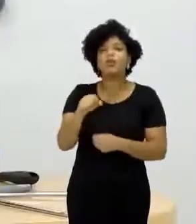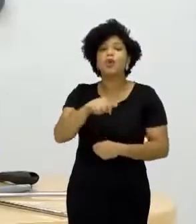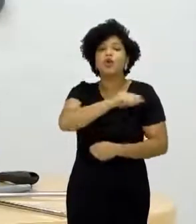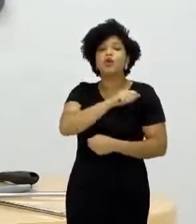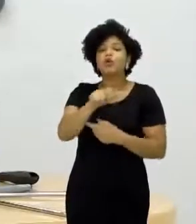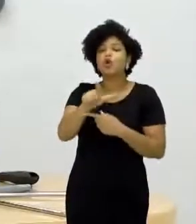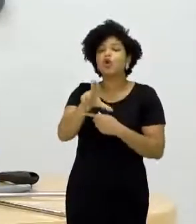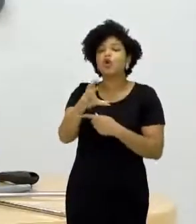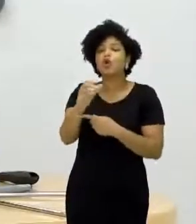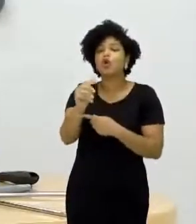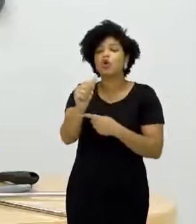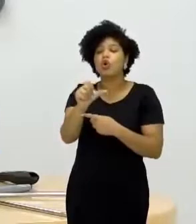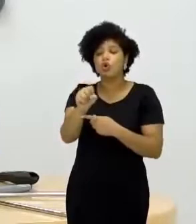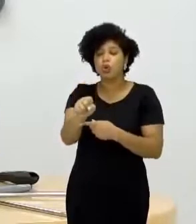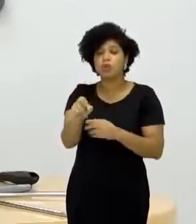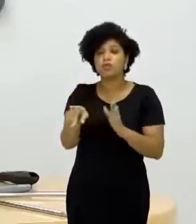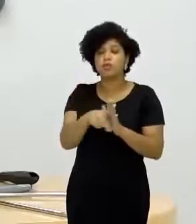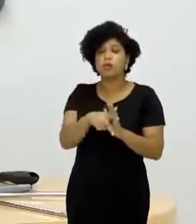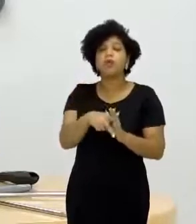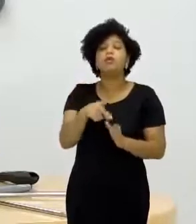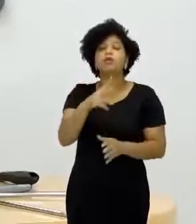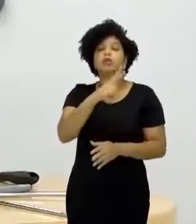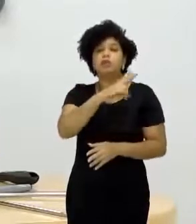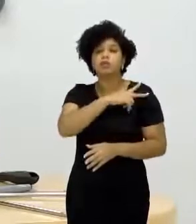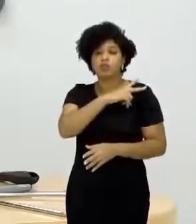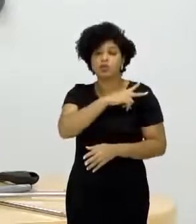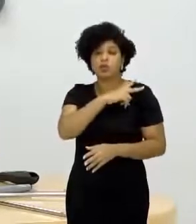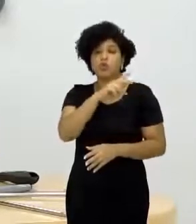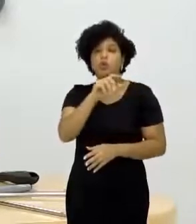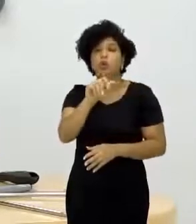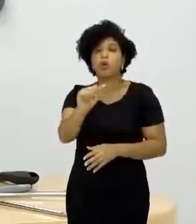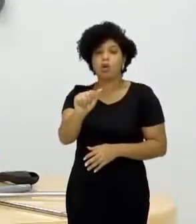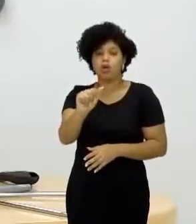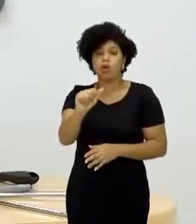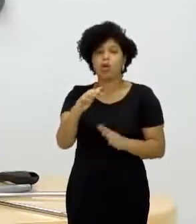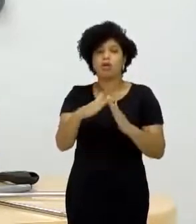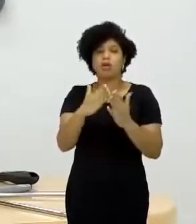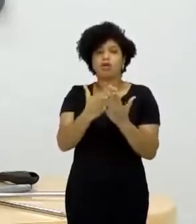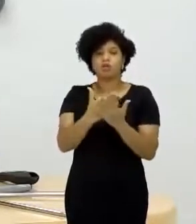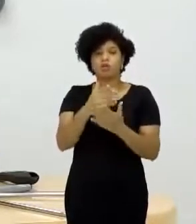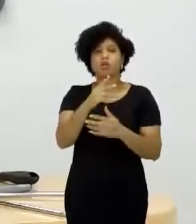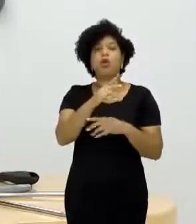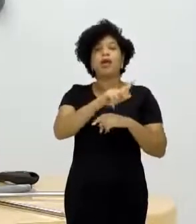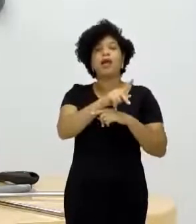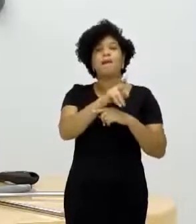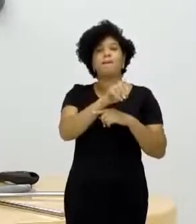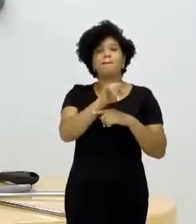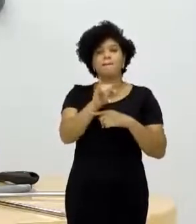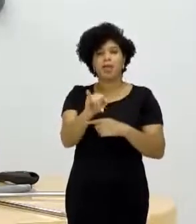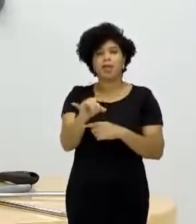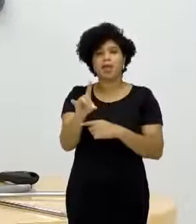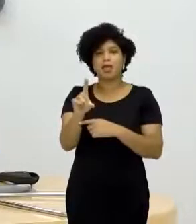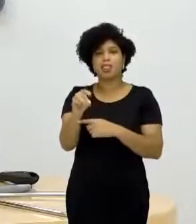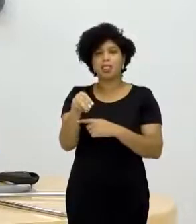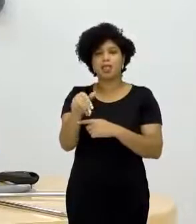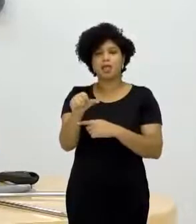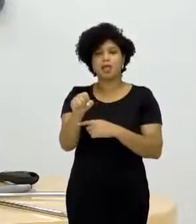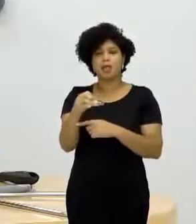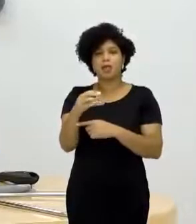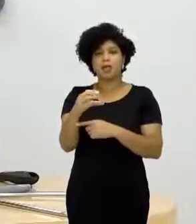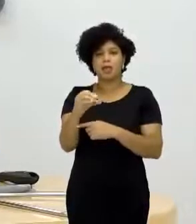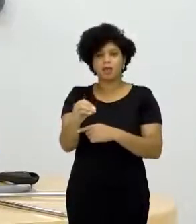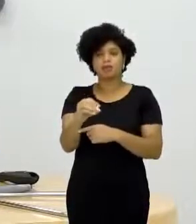ó. Lucas e o Kio do segundo A, da Escola Pei Plínio Damasco Pena. Um abração, Lucas,